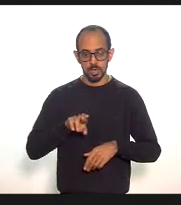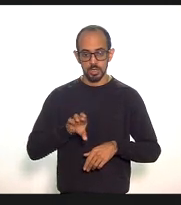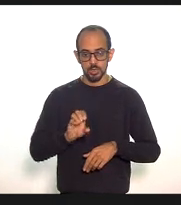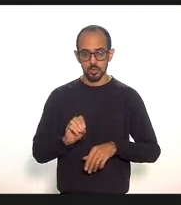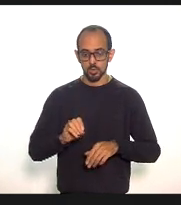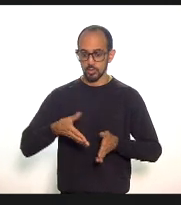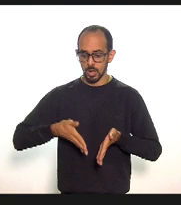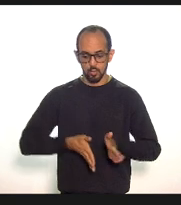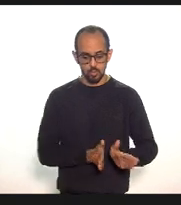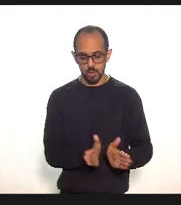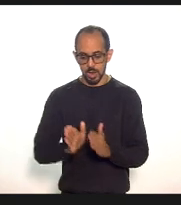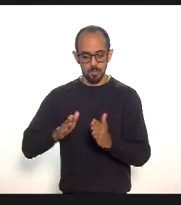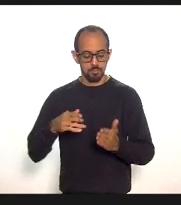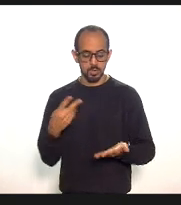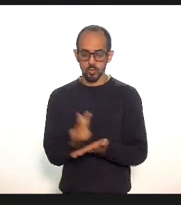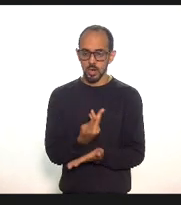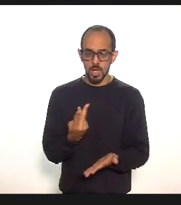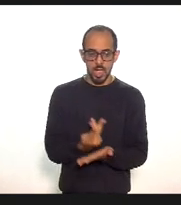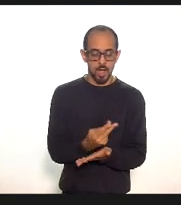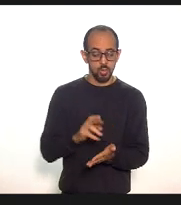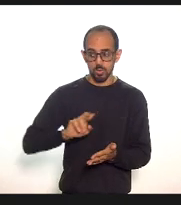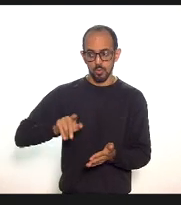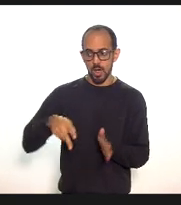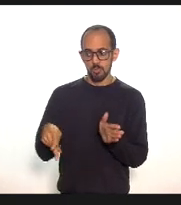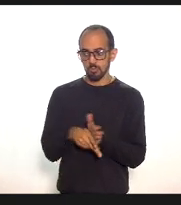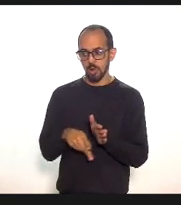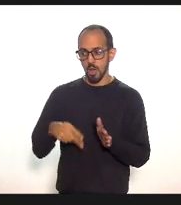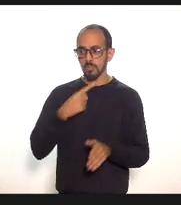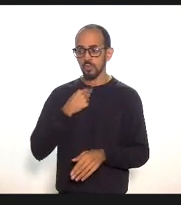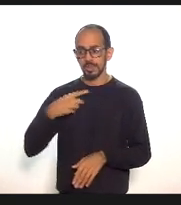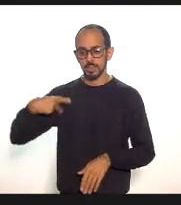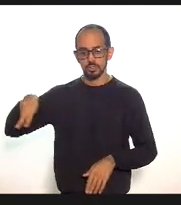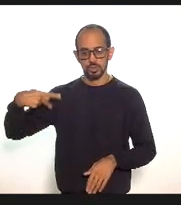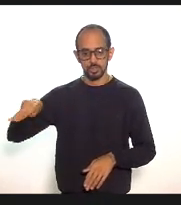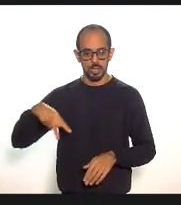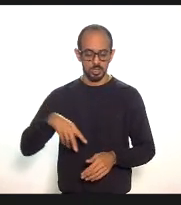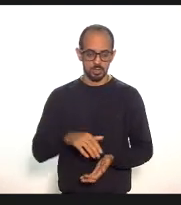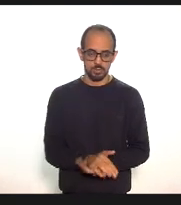que o Pedro Ricardo queria que tomasse, mas acabou tomando, então eu voto não.